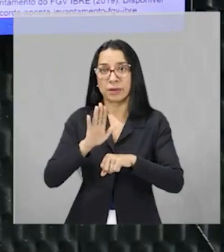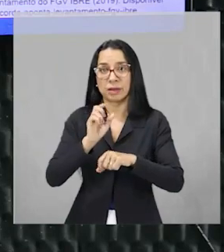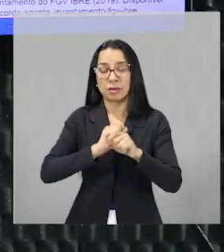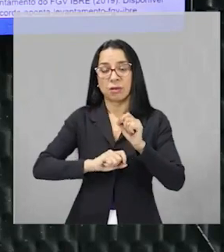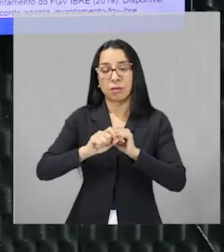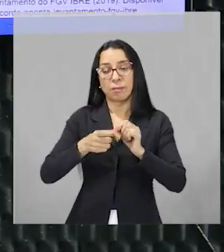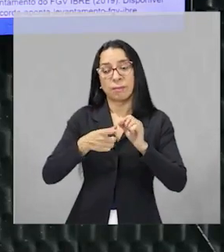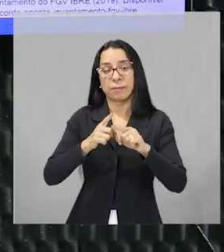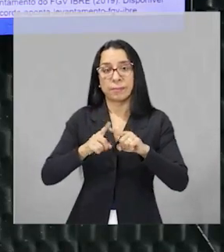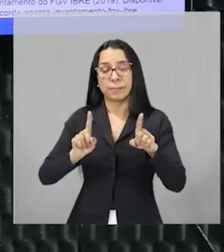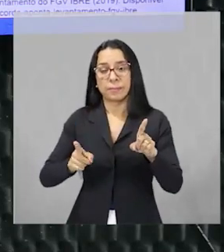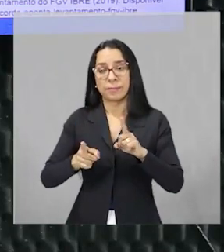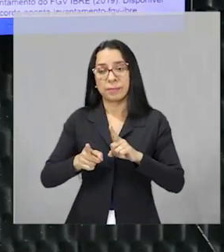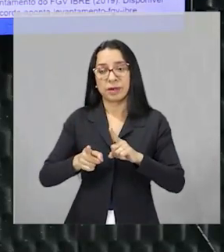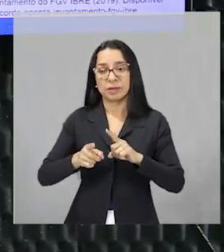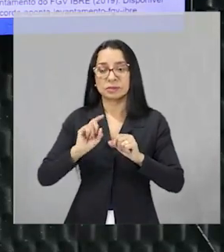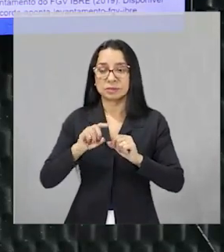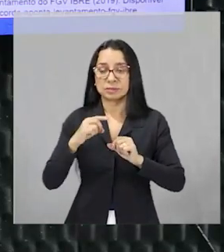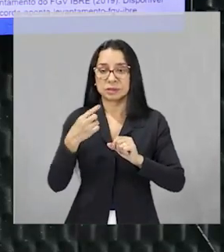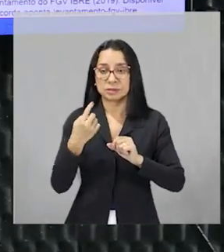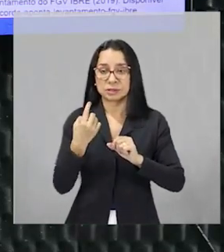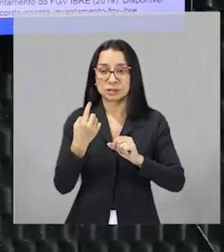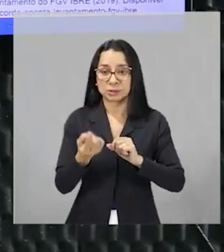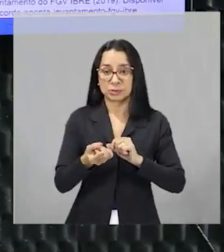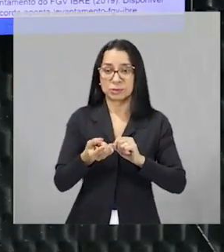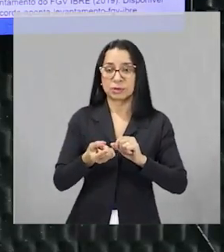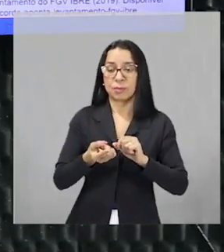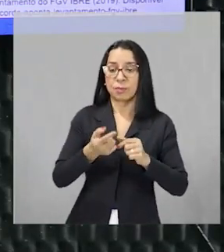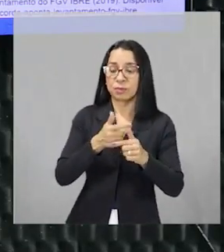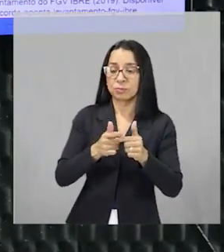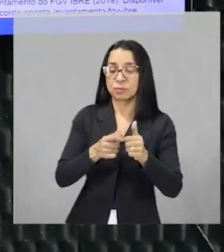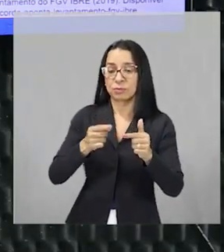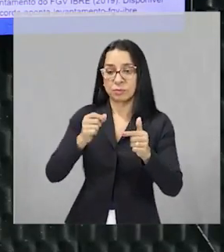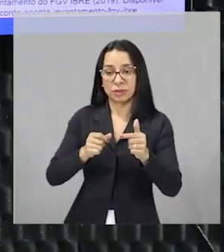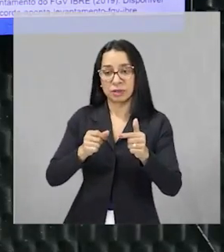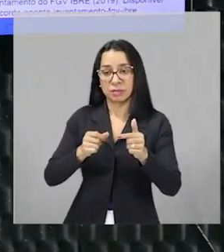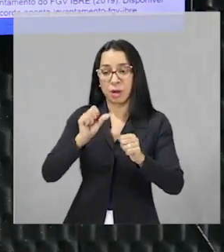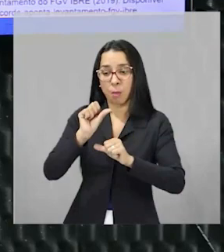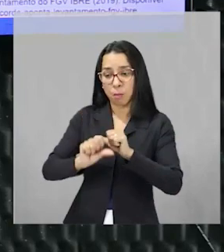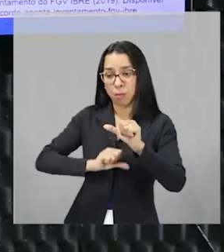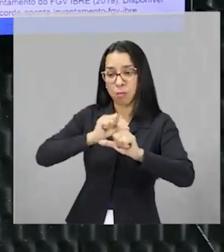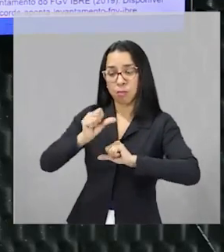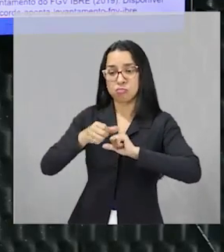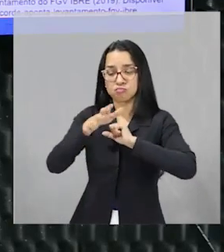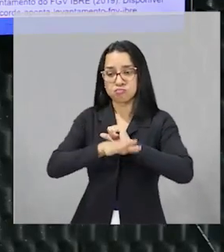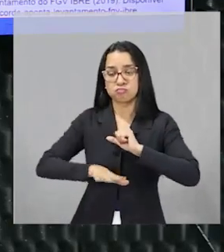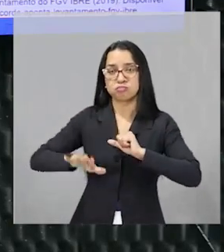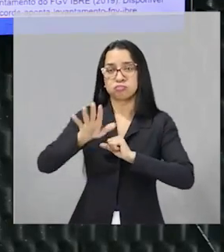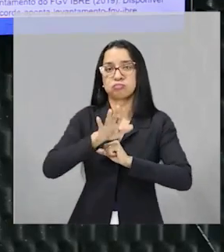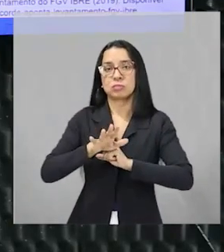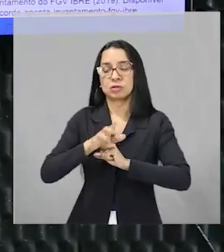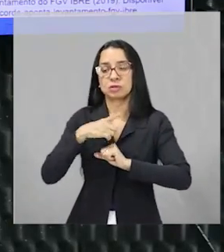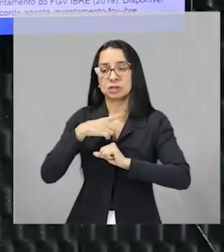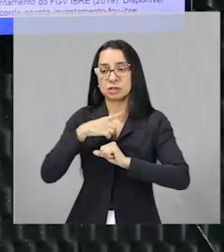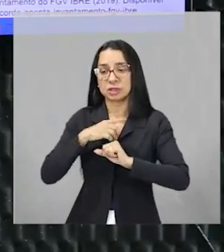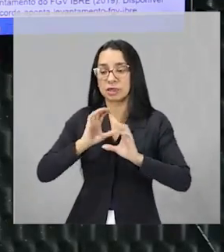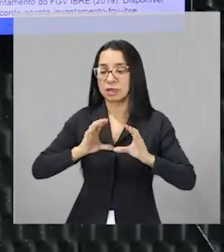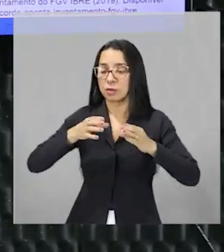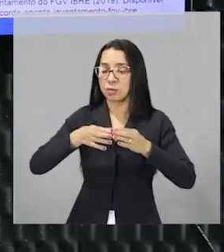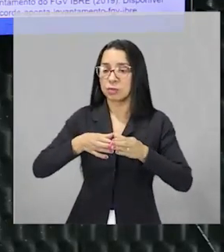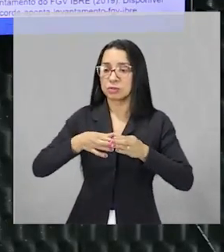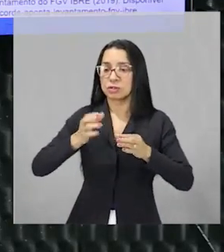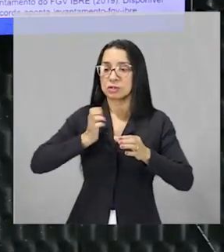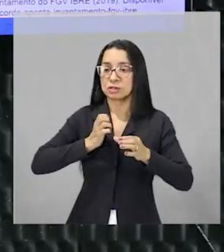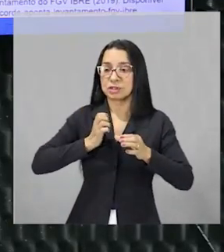no período pós-crise esse cenário se mudou bruscamente. Nós vamos ter a comunidade rica ainda lucrando e nós vamos ter a camada